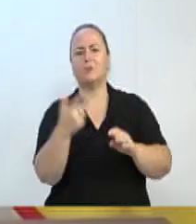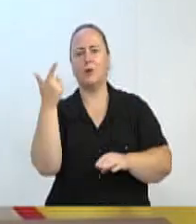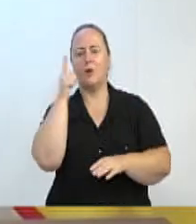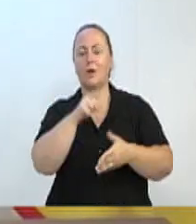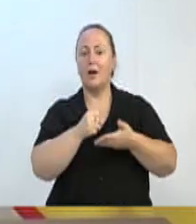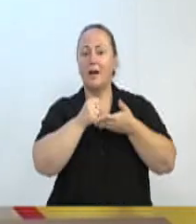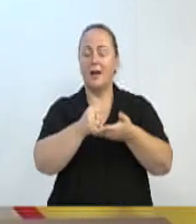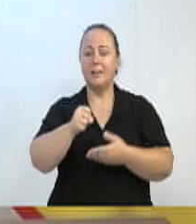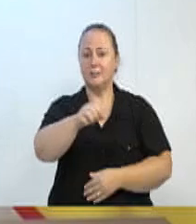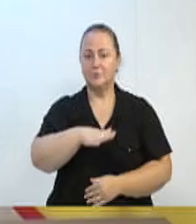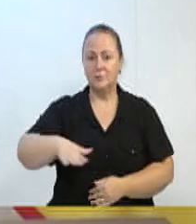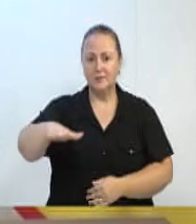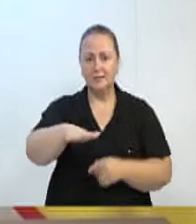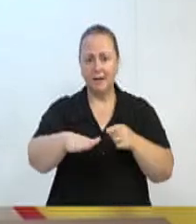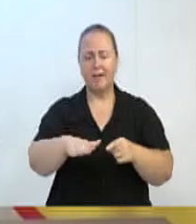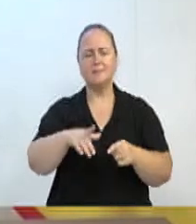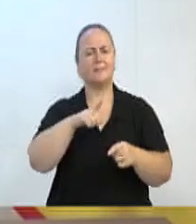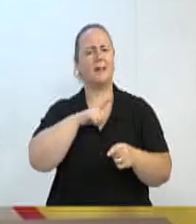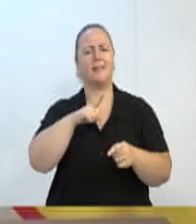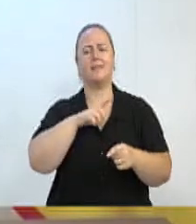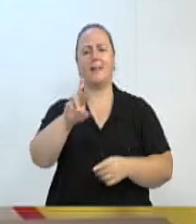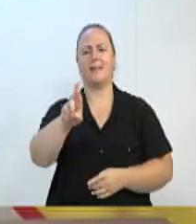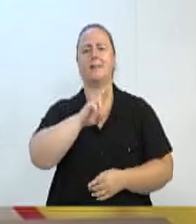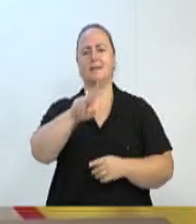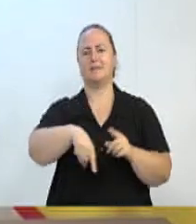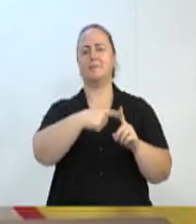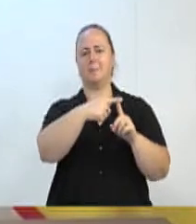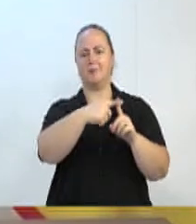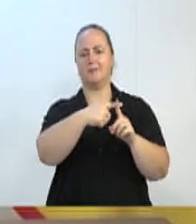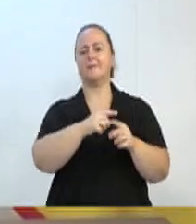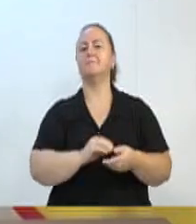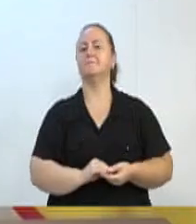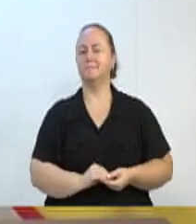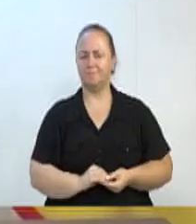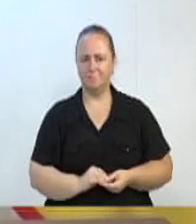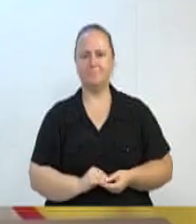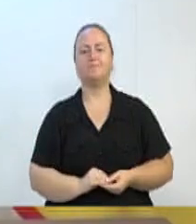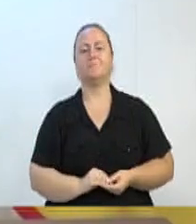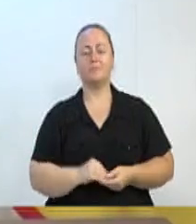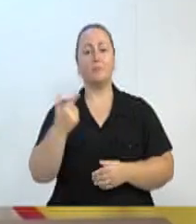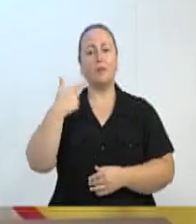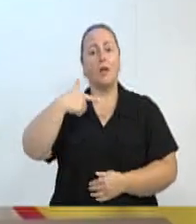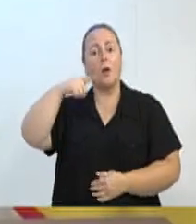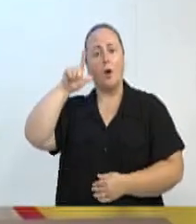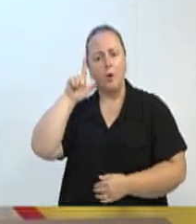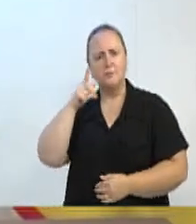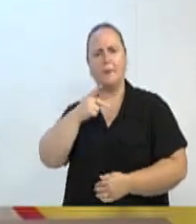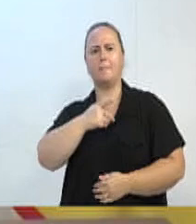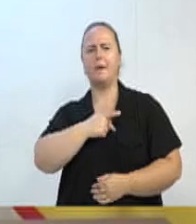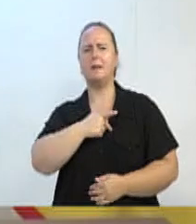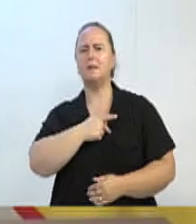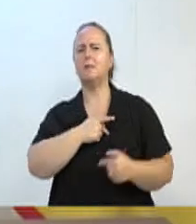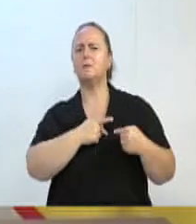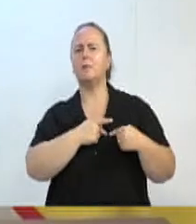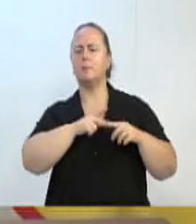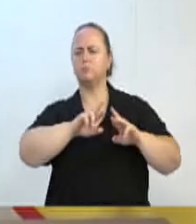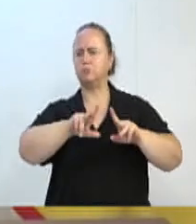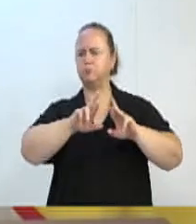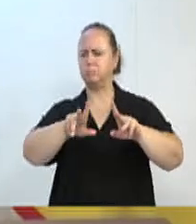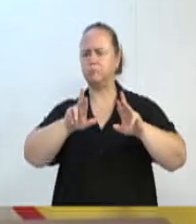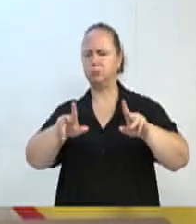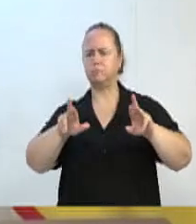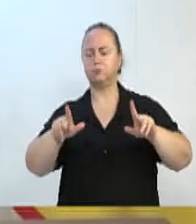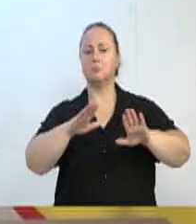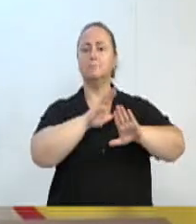na sociedade os resultados vem porque ontem a gente teve a presença de pessoas dos mais variados partidos políticos as mais variadas